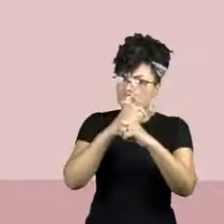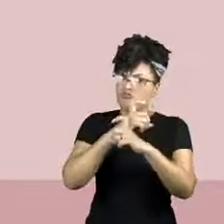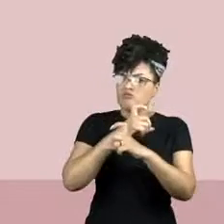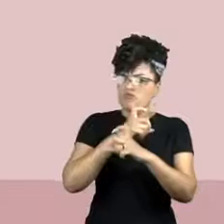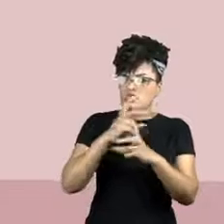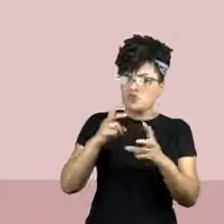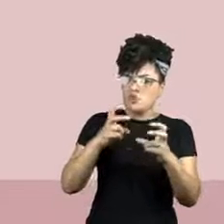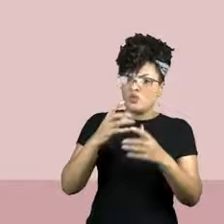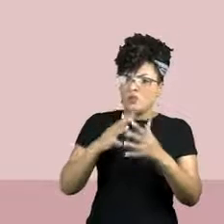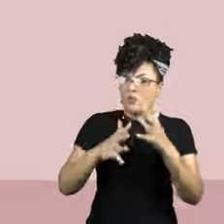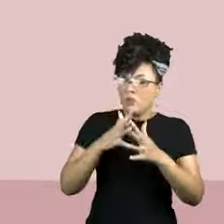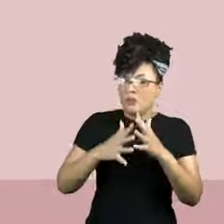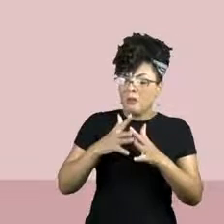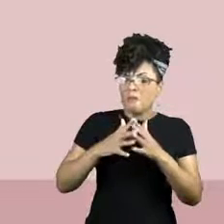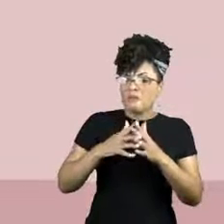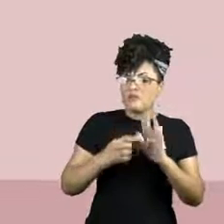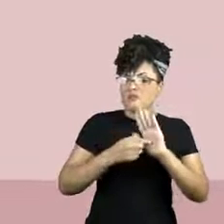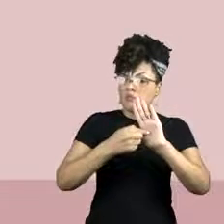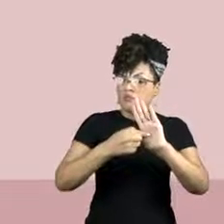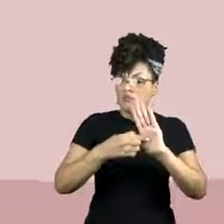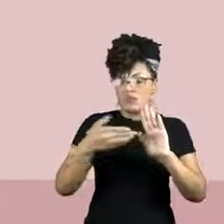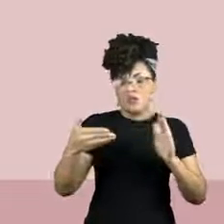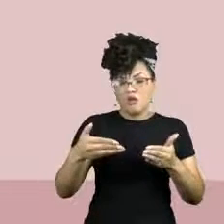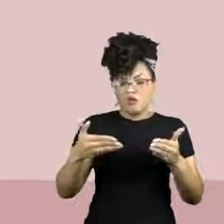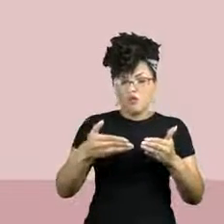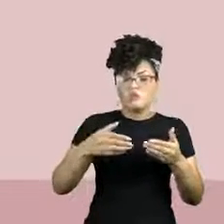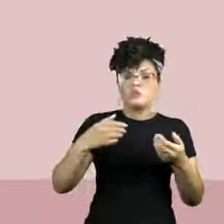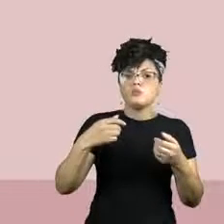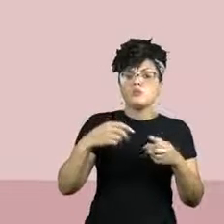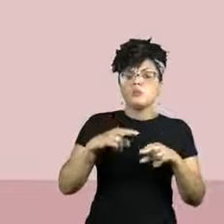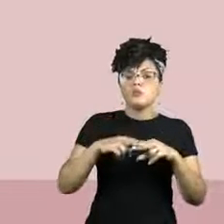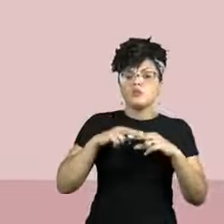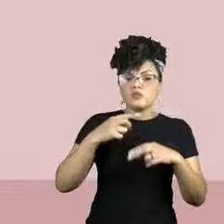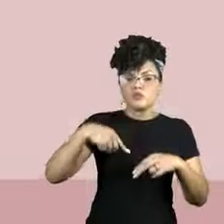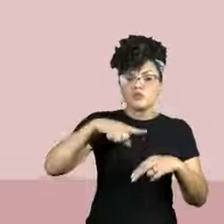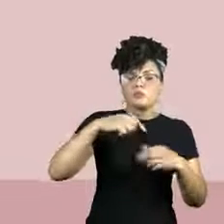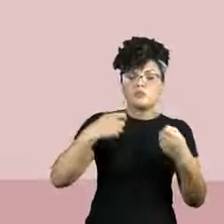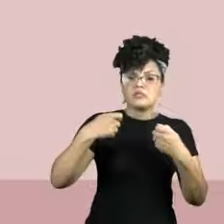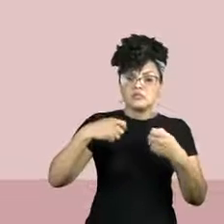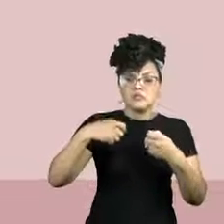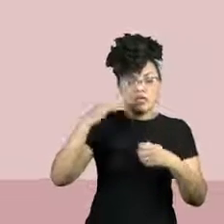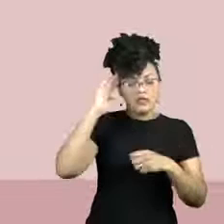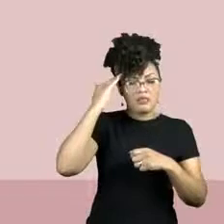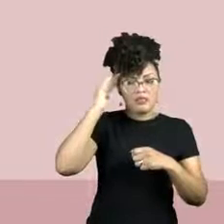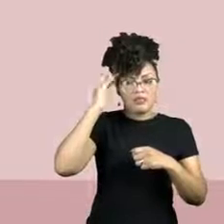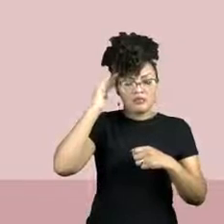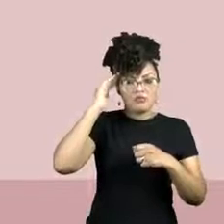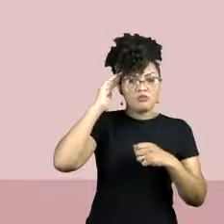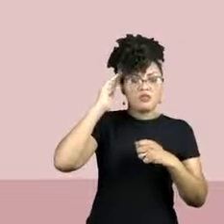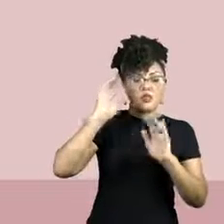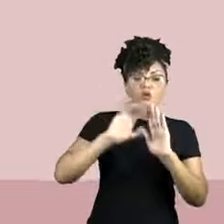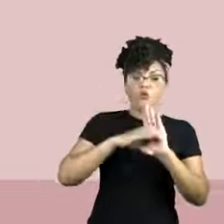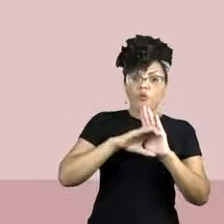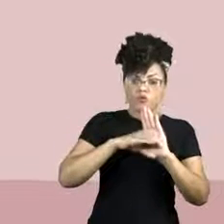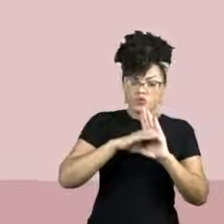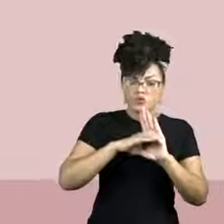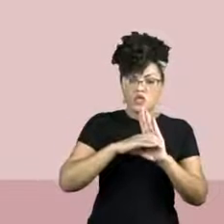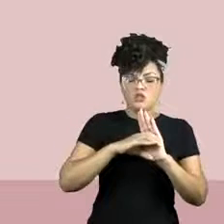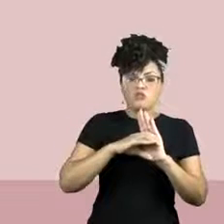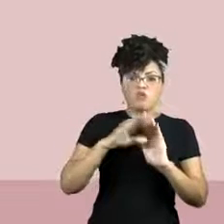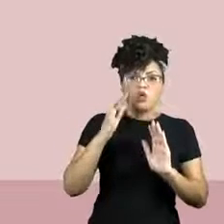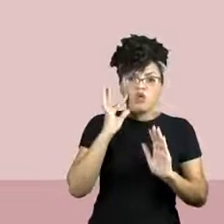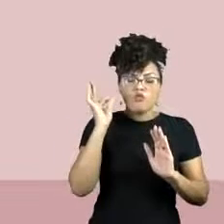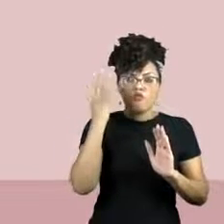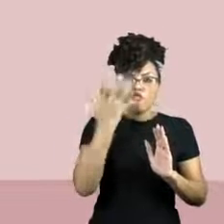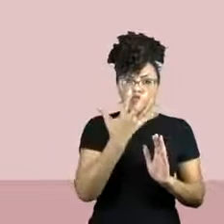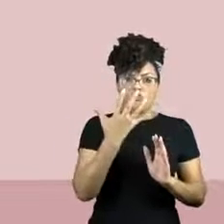Tá? E é por isso que é importante a gente conceituar alguns tipos de deslizamentos para a gente entender o que está acontecendo no fenômeno real e